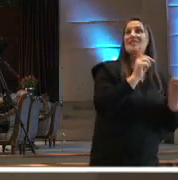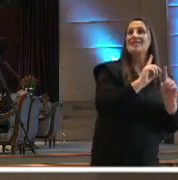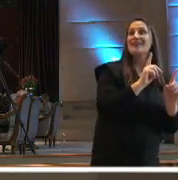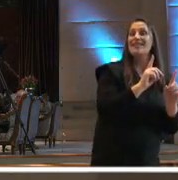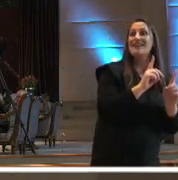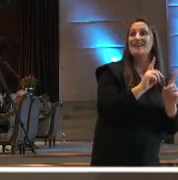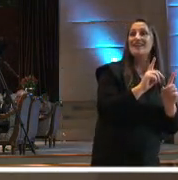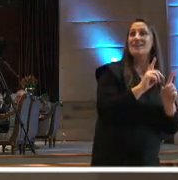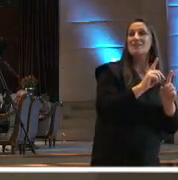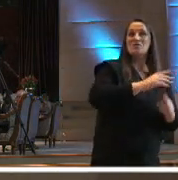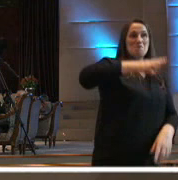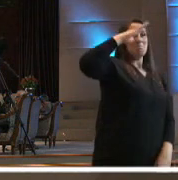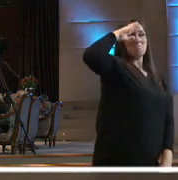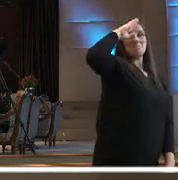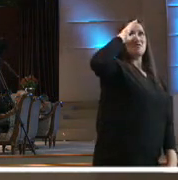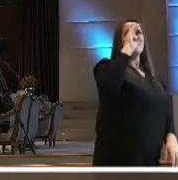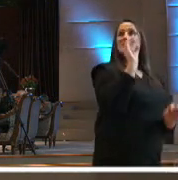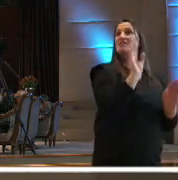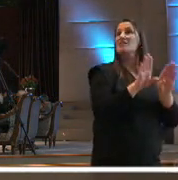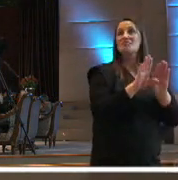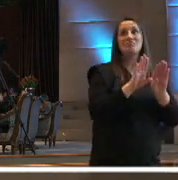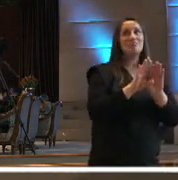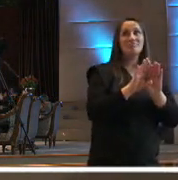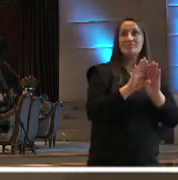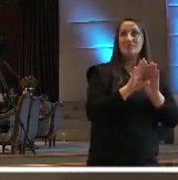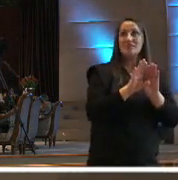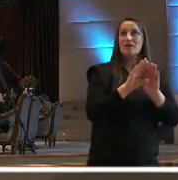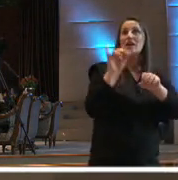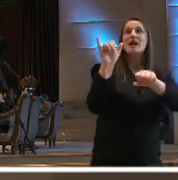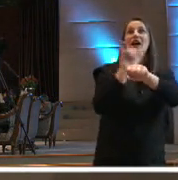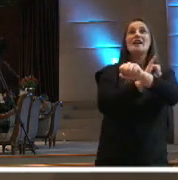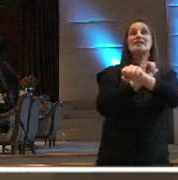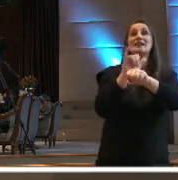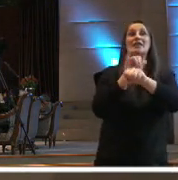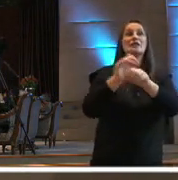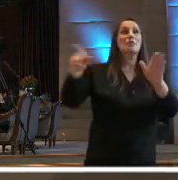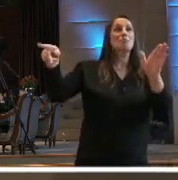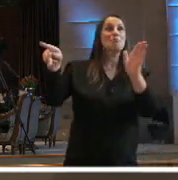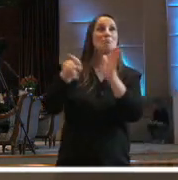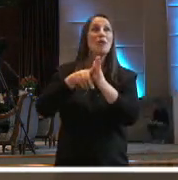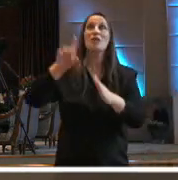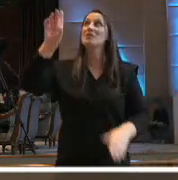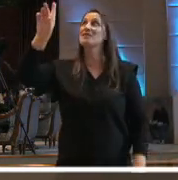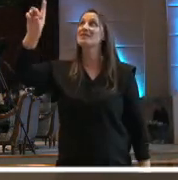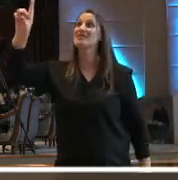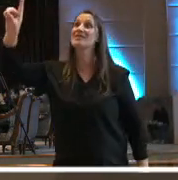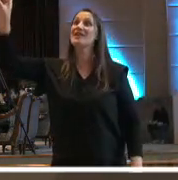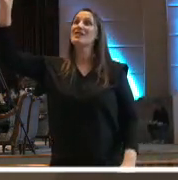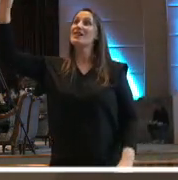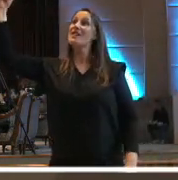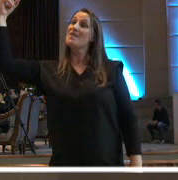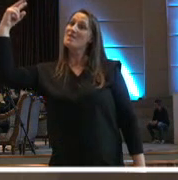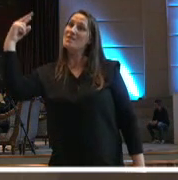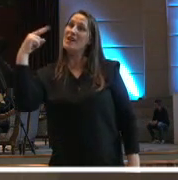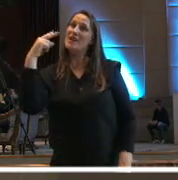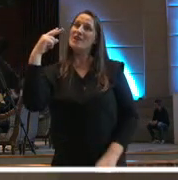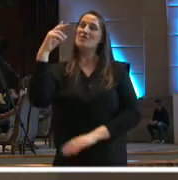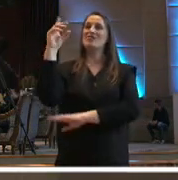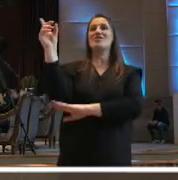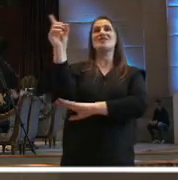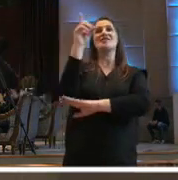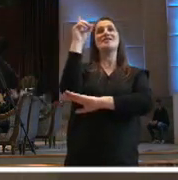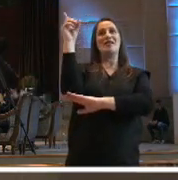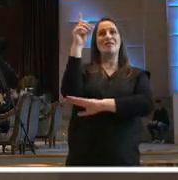nem de um general. Veio do coração do pai, que estava ouvindo aquelas lágrimas, recolhendo